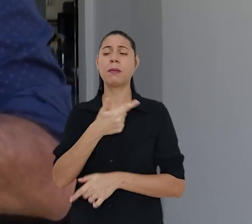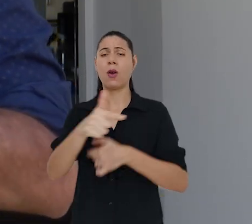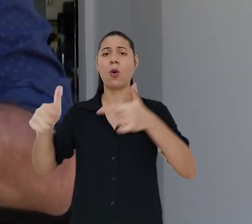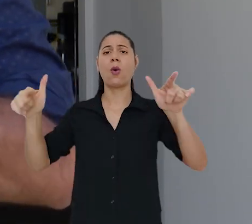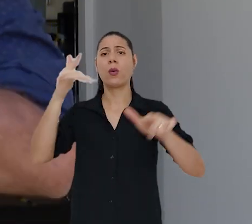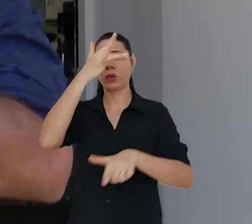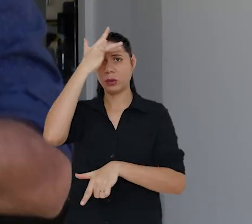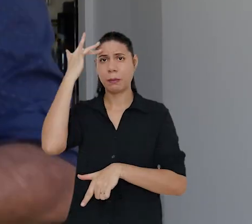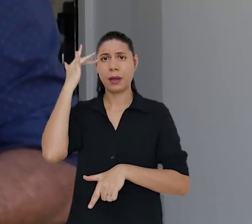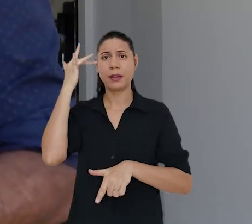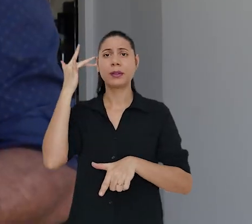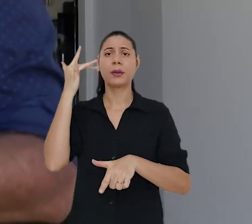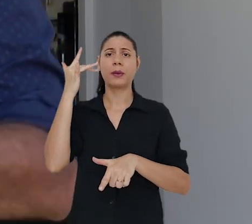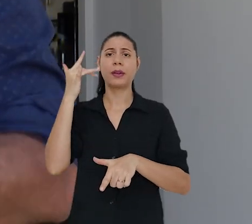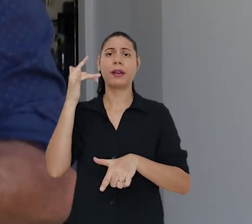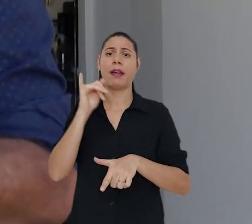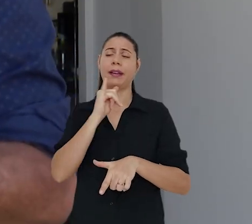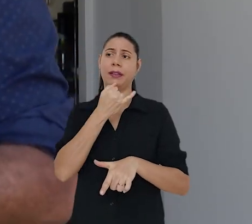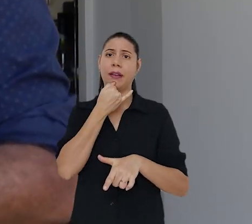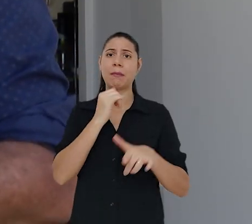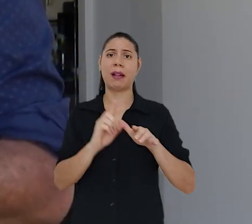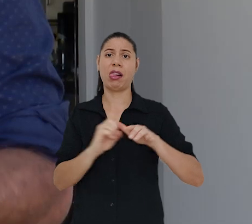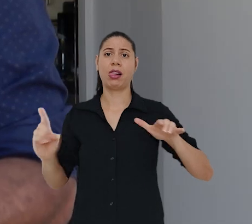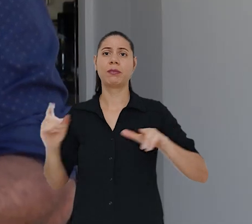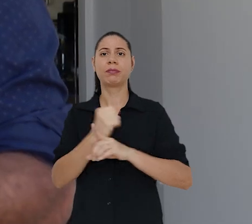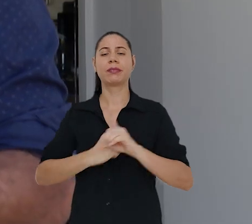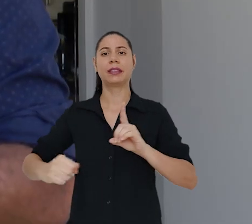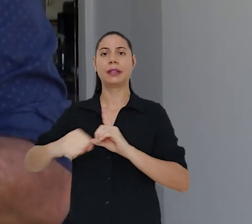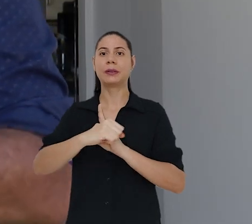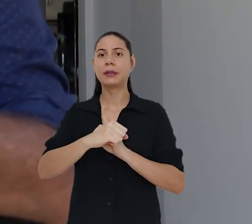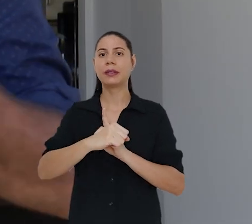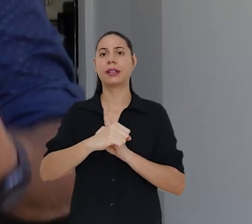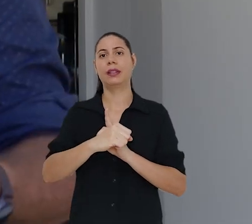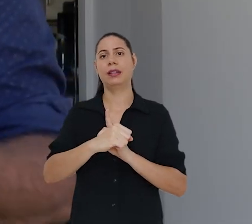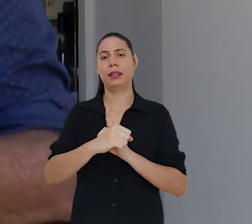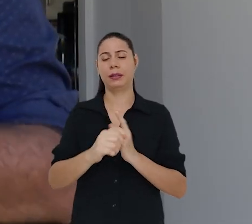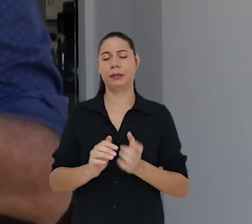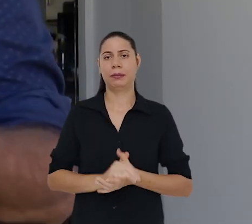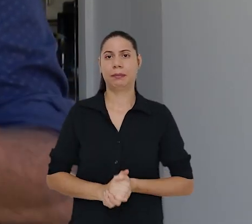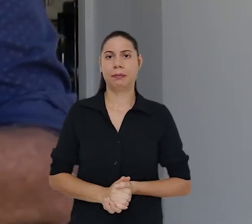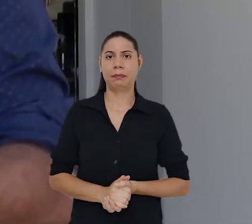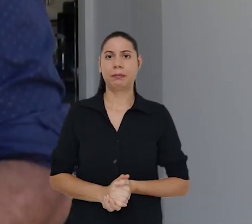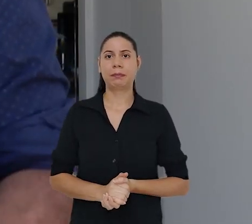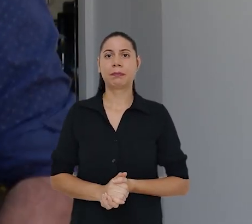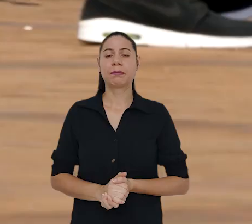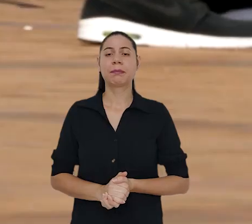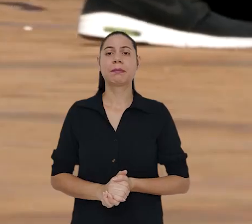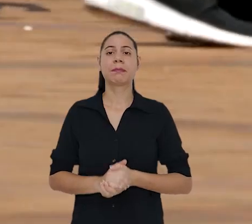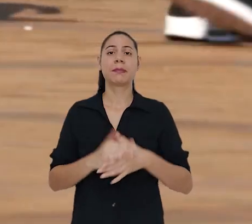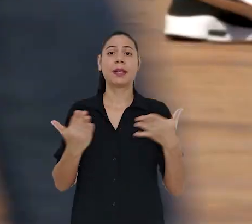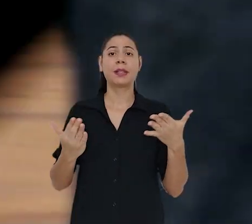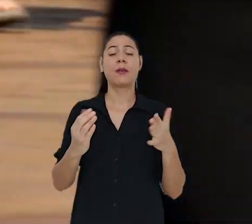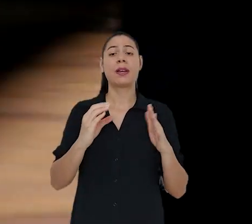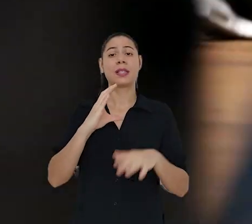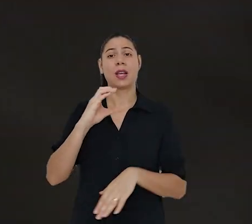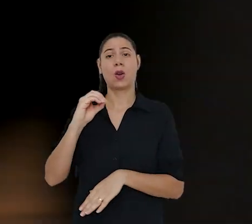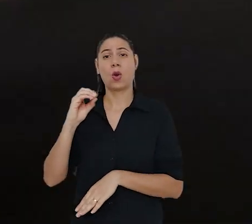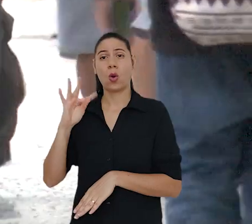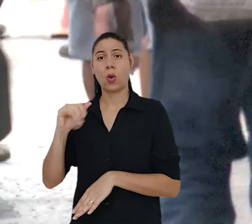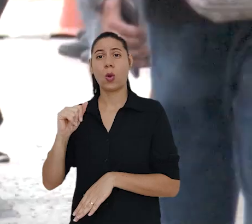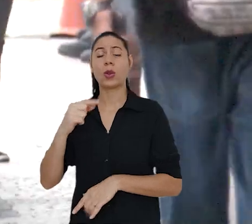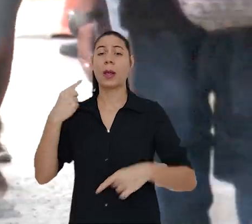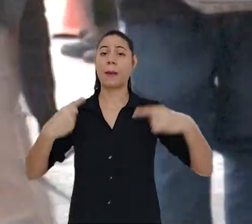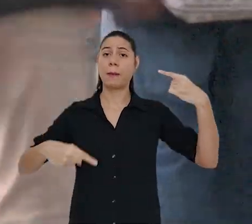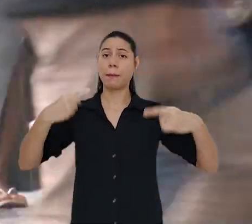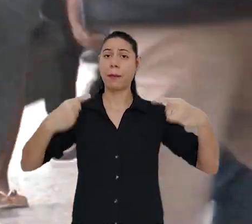mas para outras pessoas que são excluídas, de certa forma, da sociedade, seja em um maior grau ou menor grau. O estabelecimento das cotas